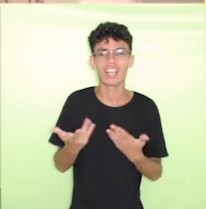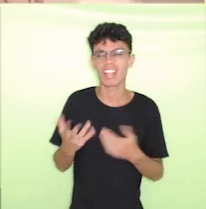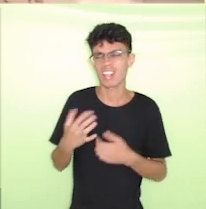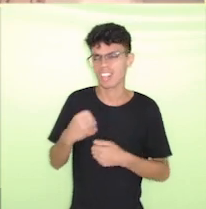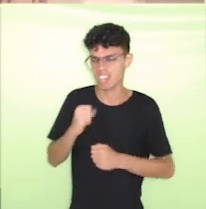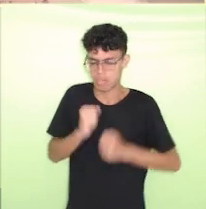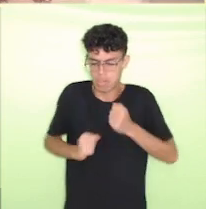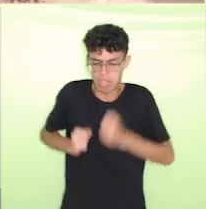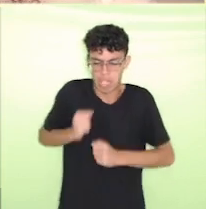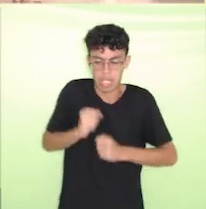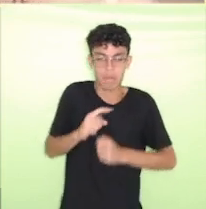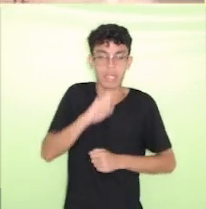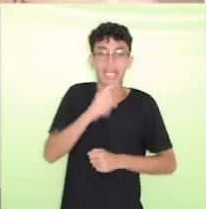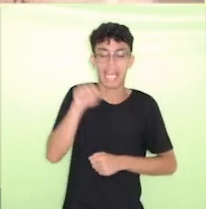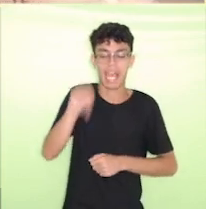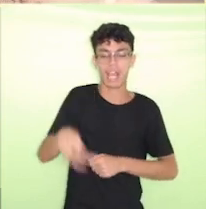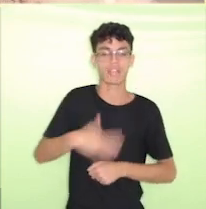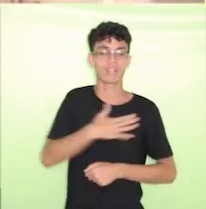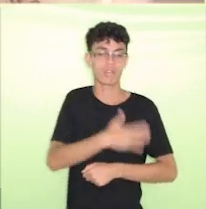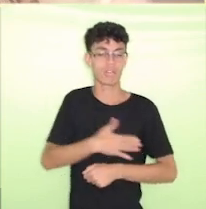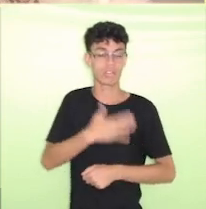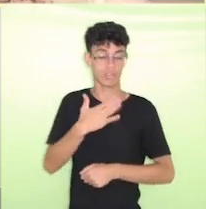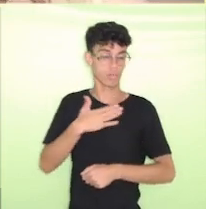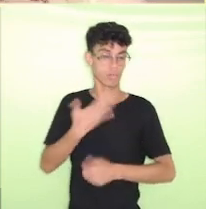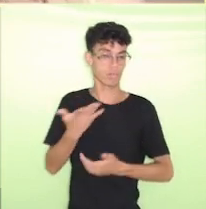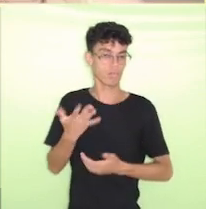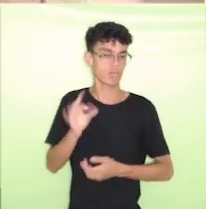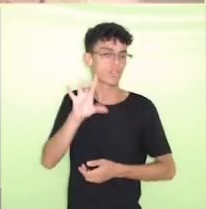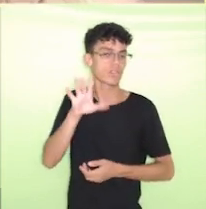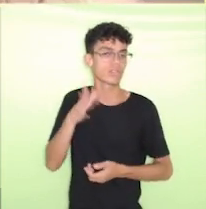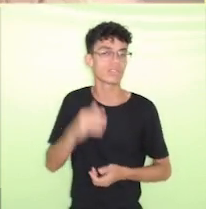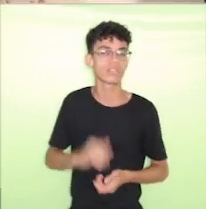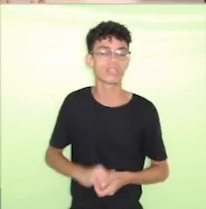perturbo ninguém. Elas gostam de mim, é só isso.